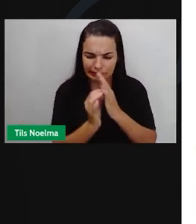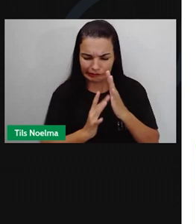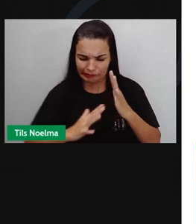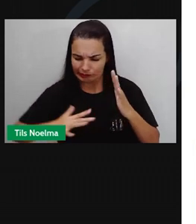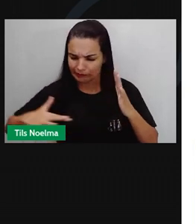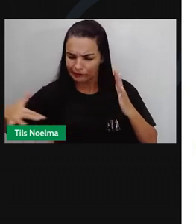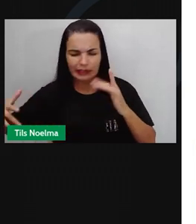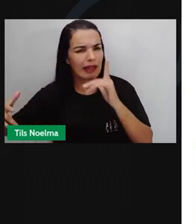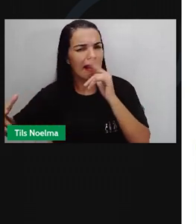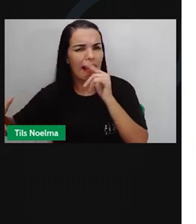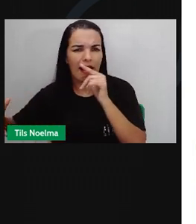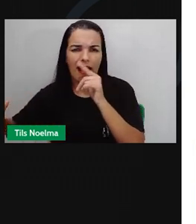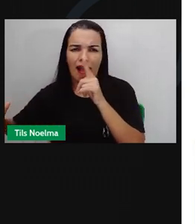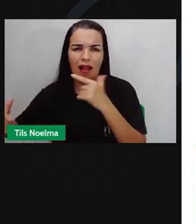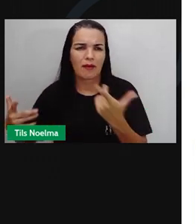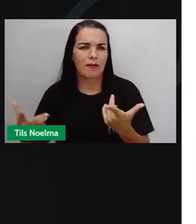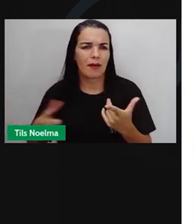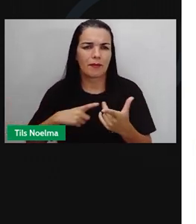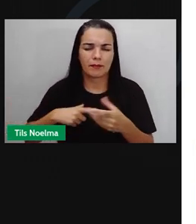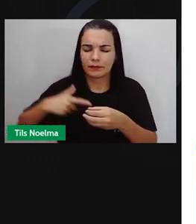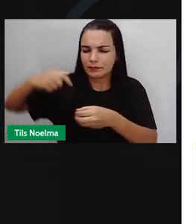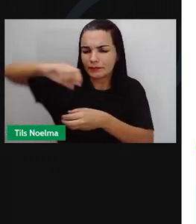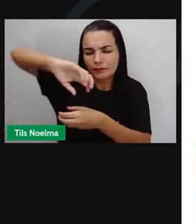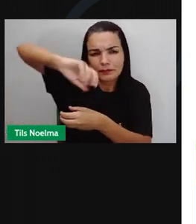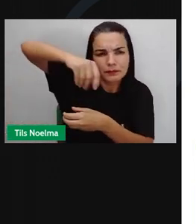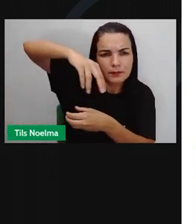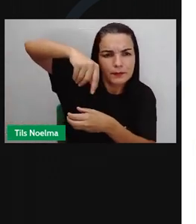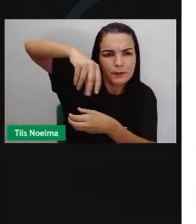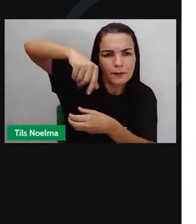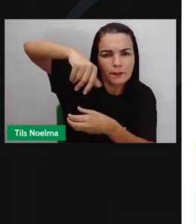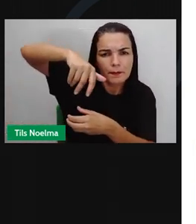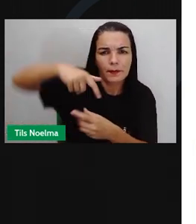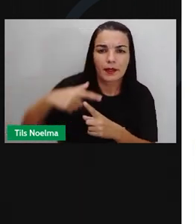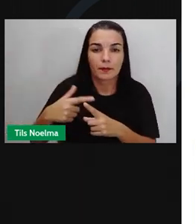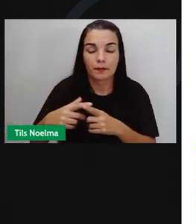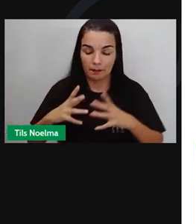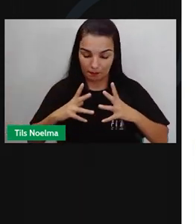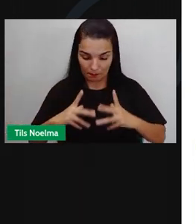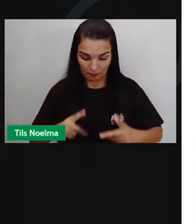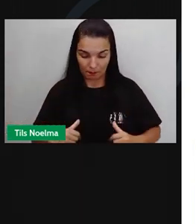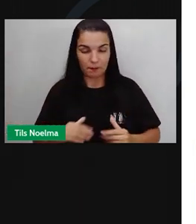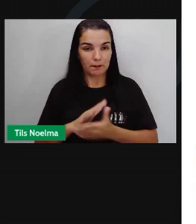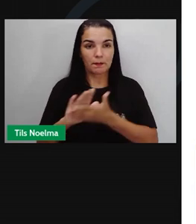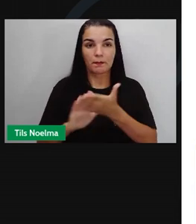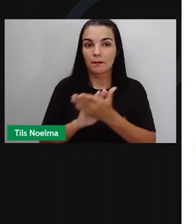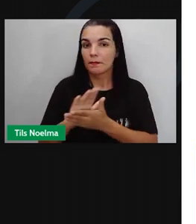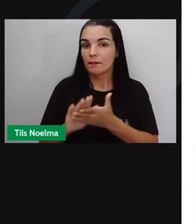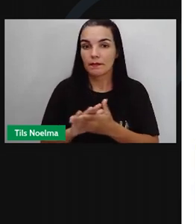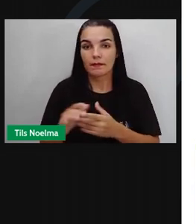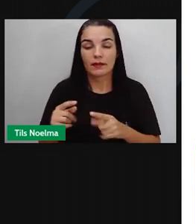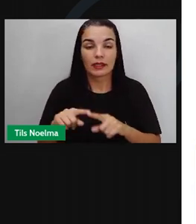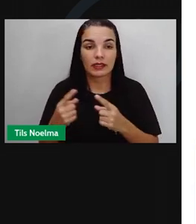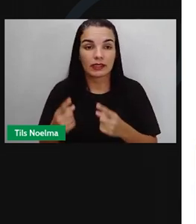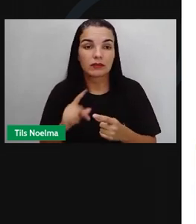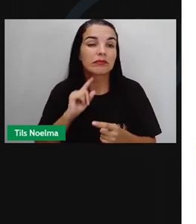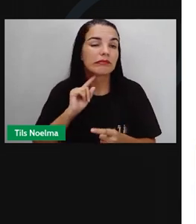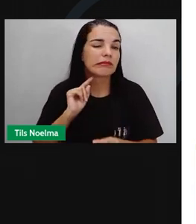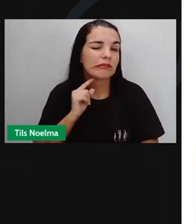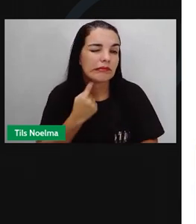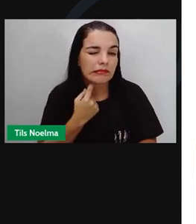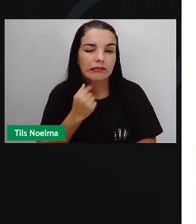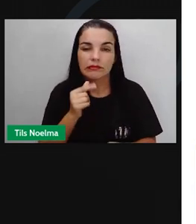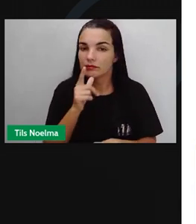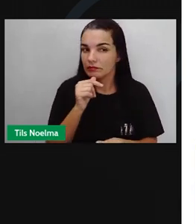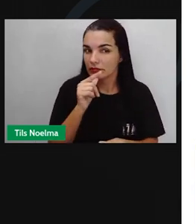se mover livremente através do abastecimento de água para áreas onde havia saneamento básico impossibilitando a transmissão pela água lá